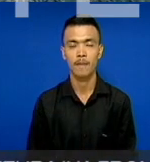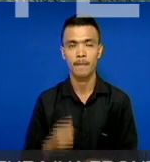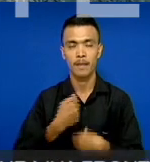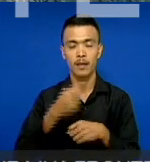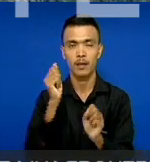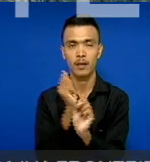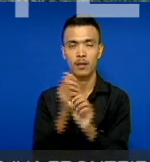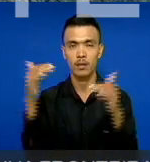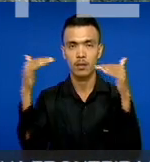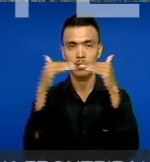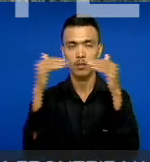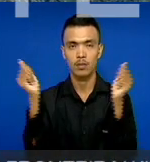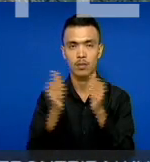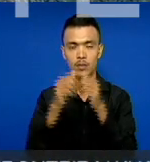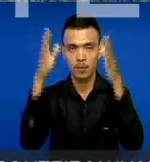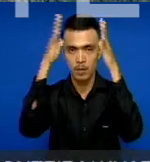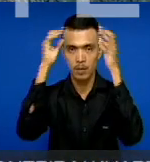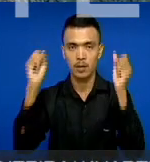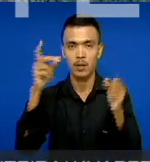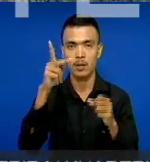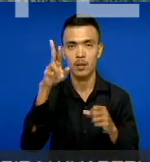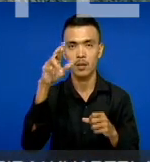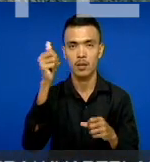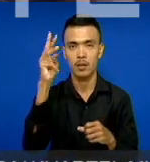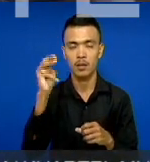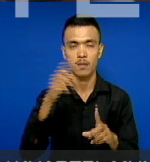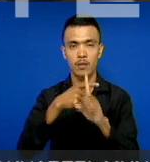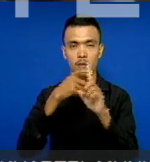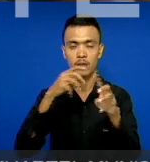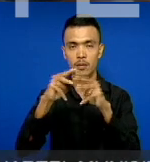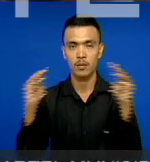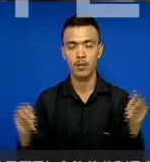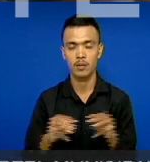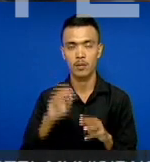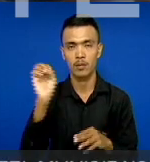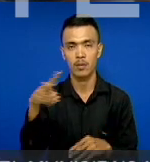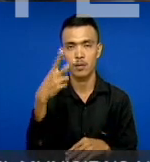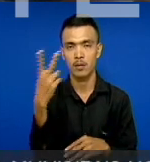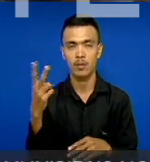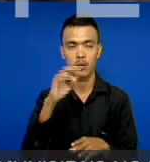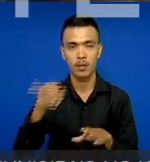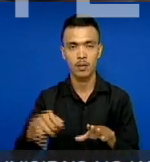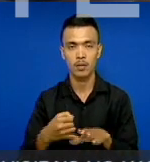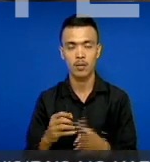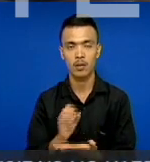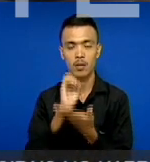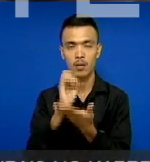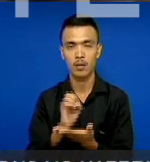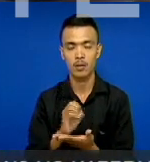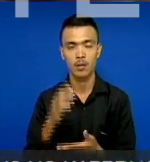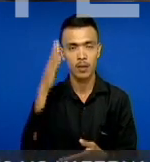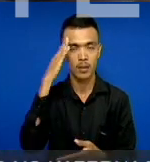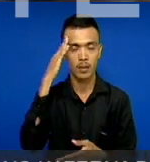Halo encontro ho Presidente Subcram Sira husi Município Sanulo Resin Rua, inclui o Ekusi Ambeno. A tu atene kona banetu